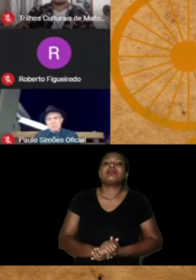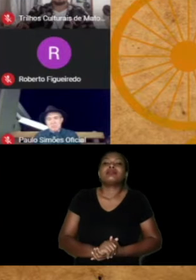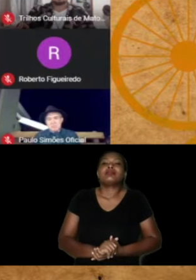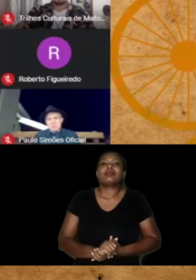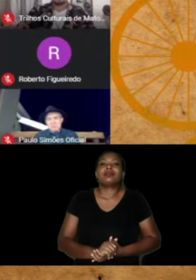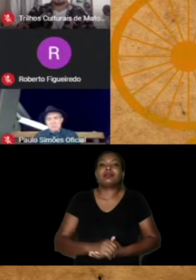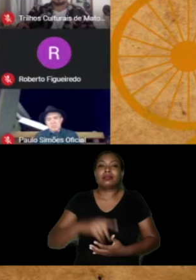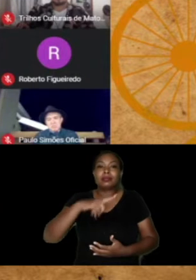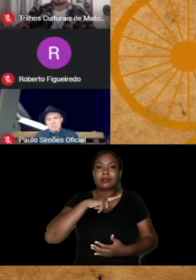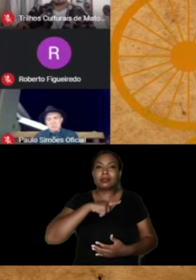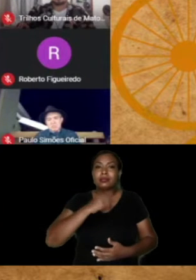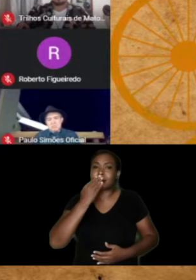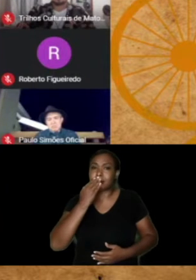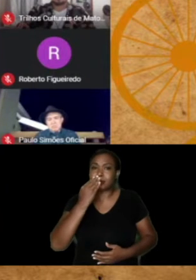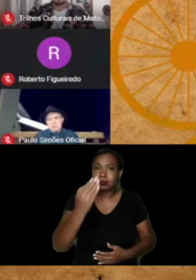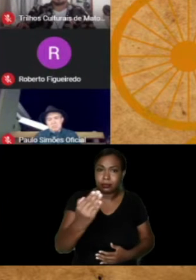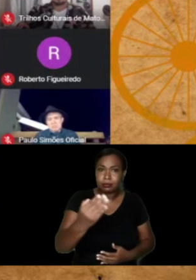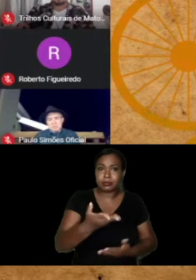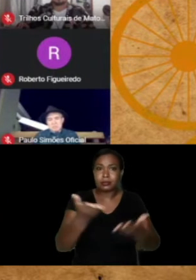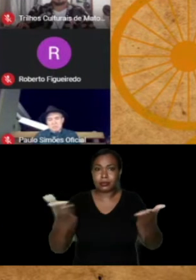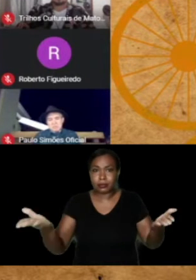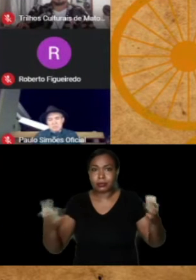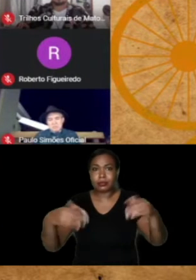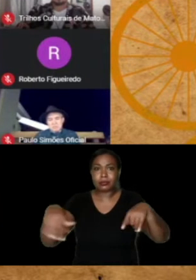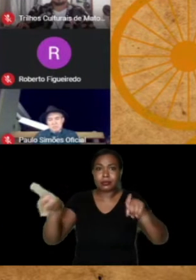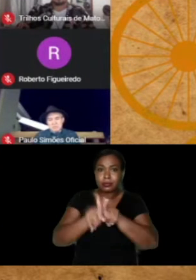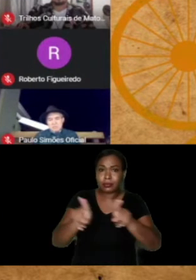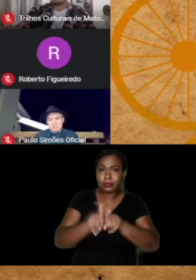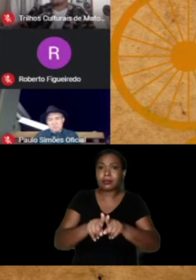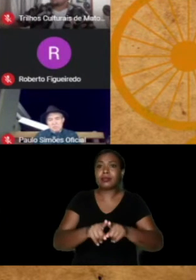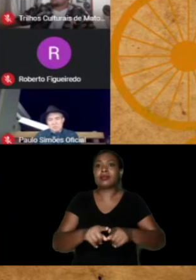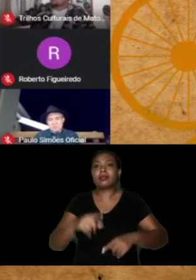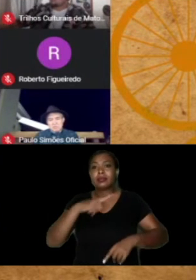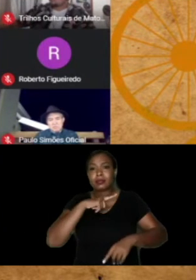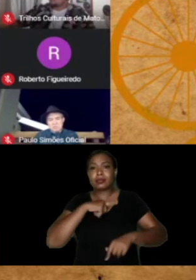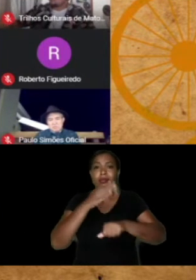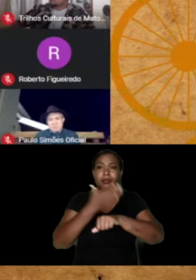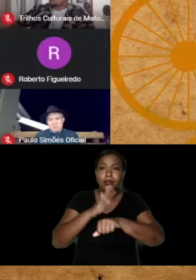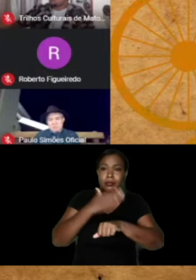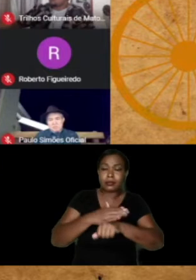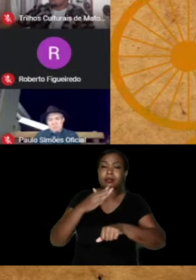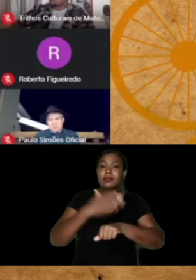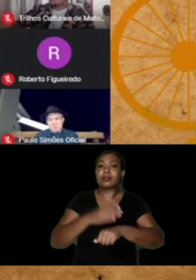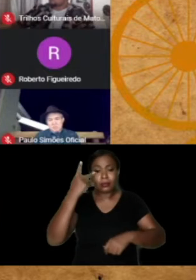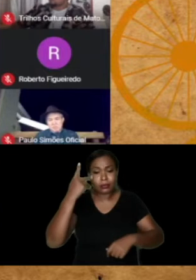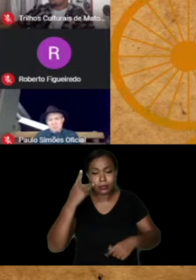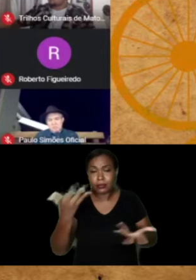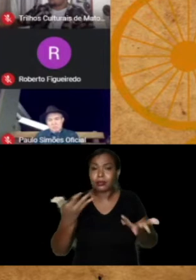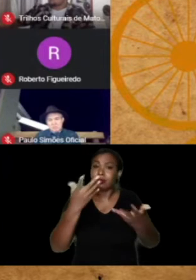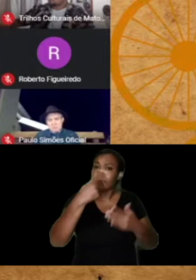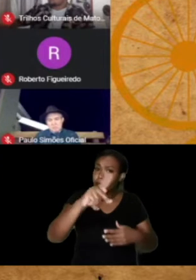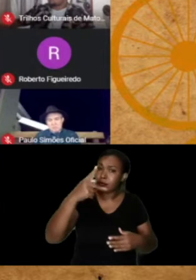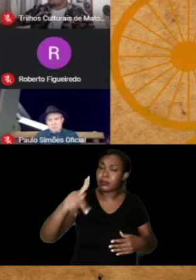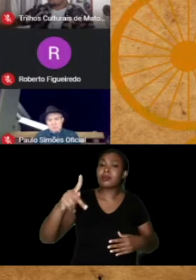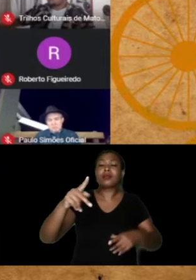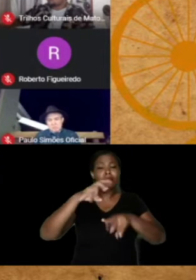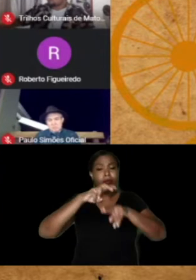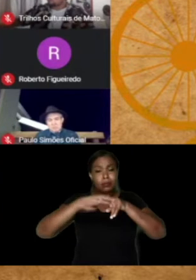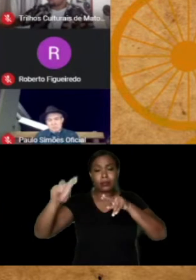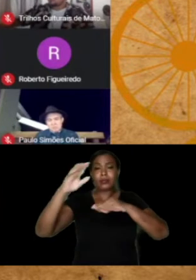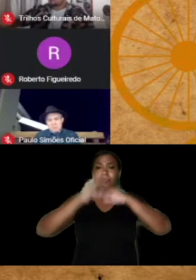esse pedido para que vocês também façam isso com o seu ferroviário. E quando eu